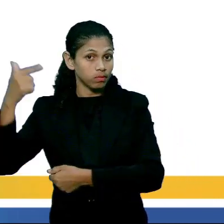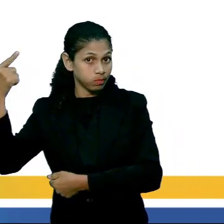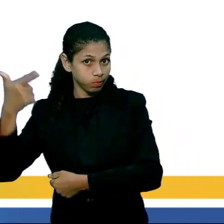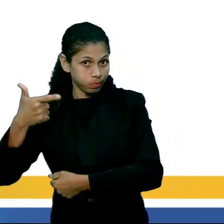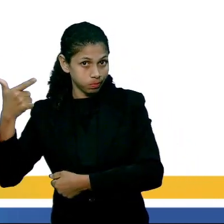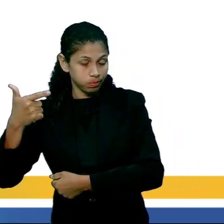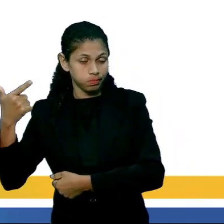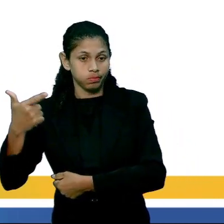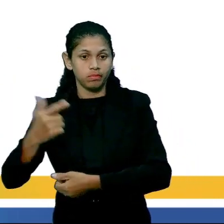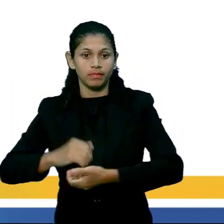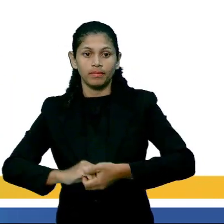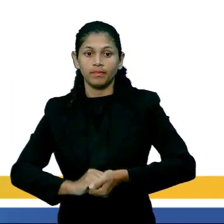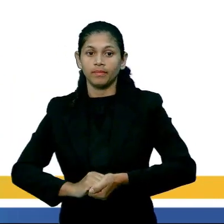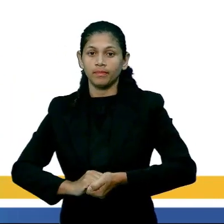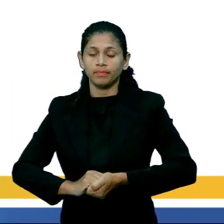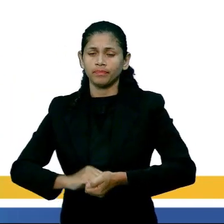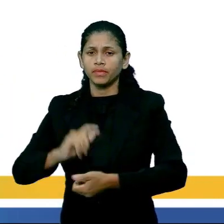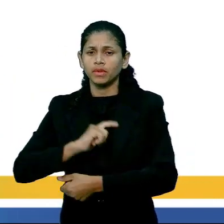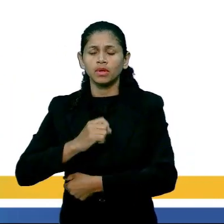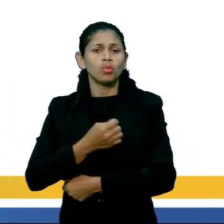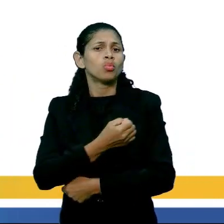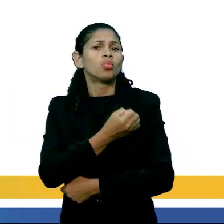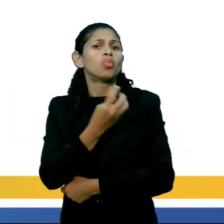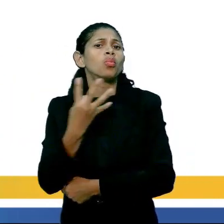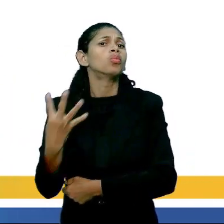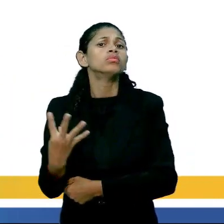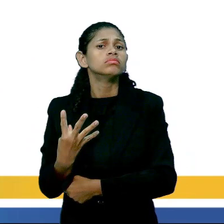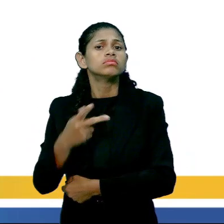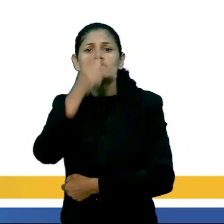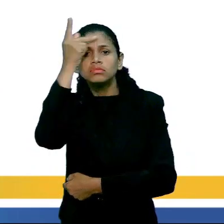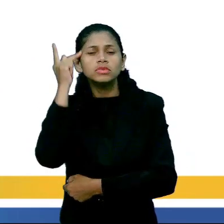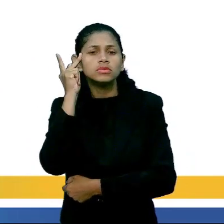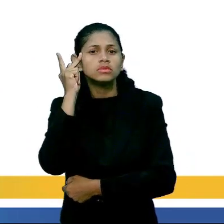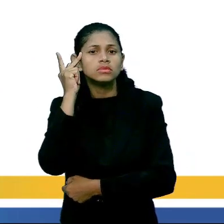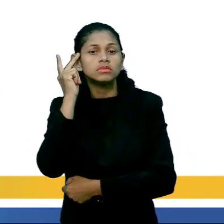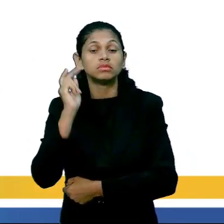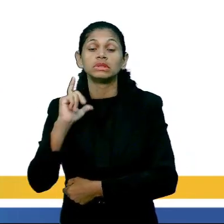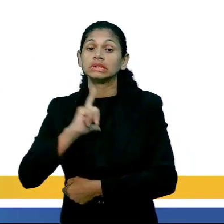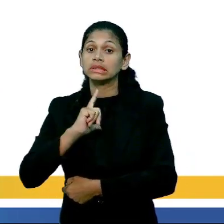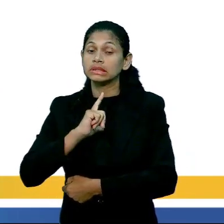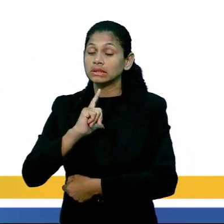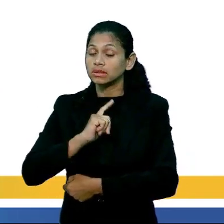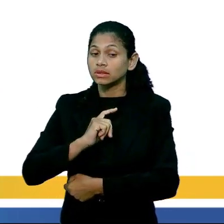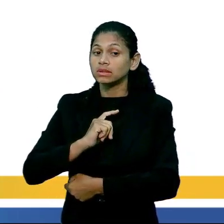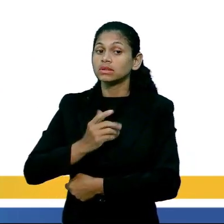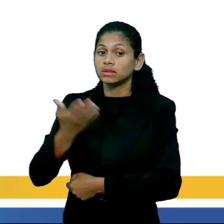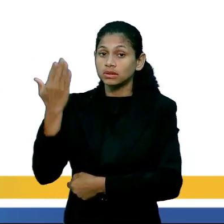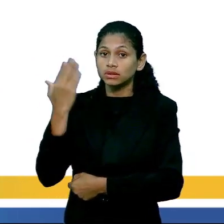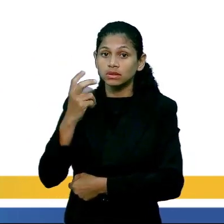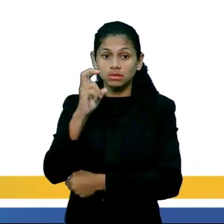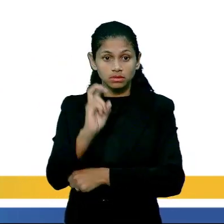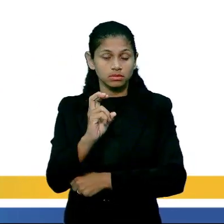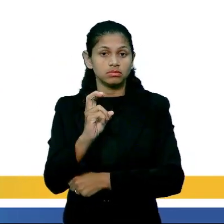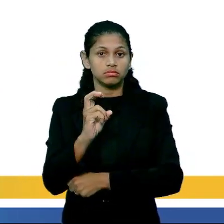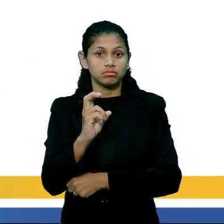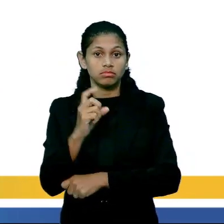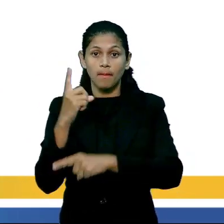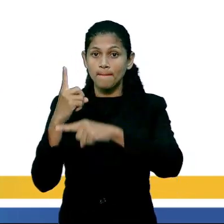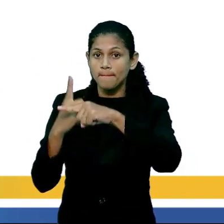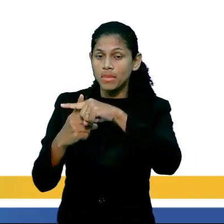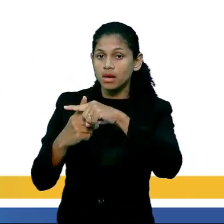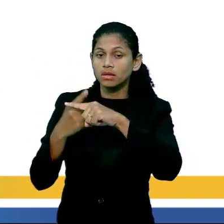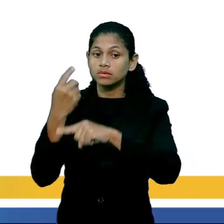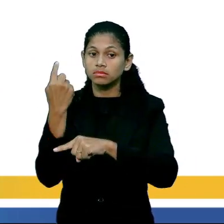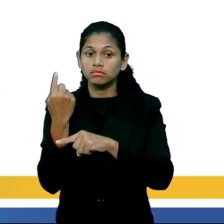no segundo andar nós temos quantas pessoas tinha cinco né Isso já no segundo andar subiu mais um